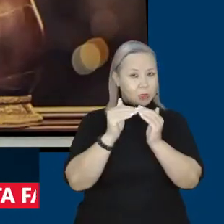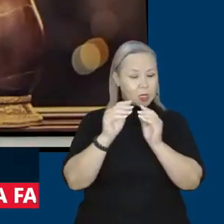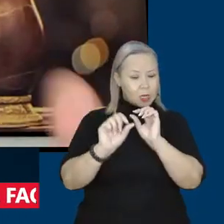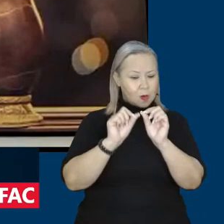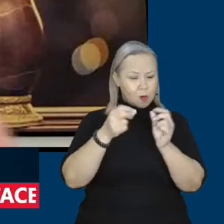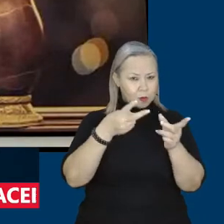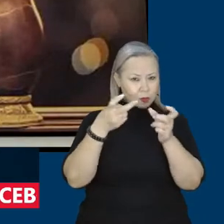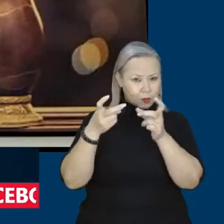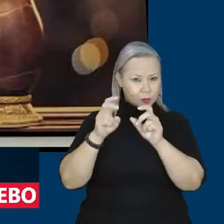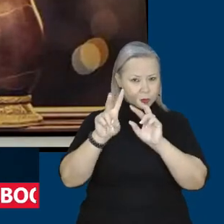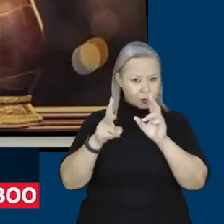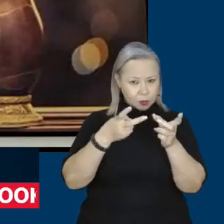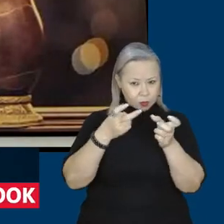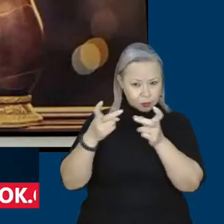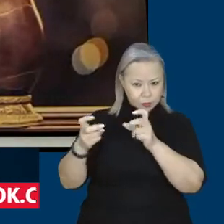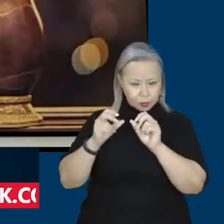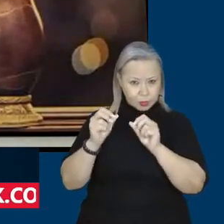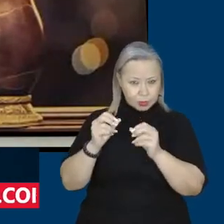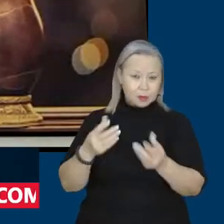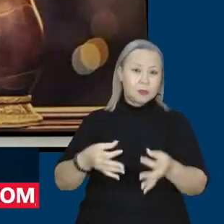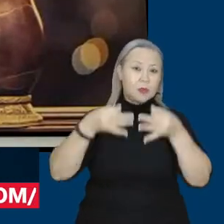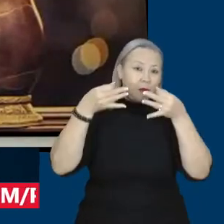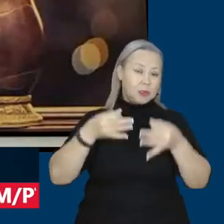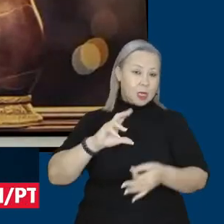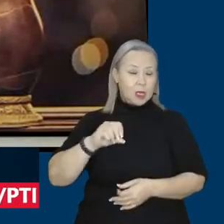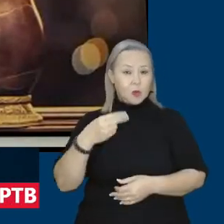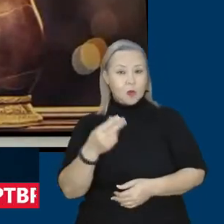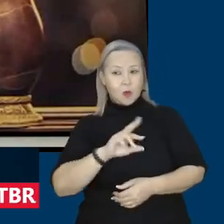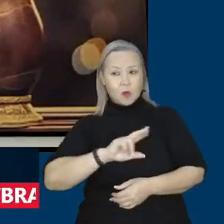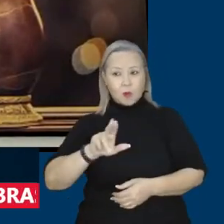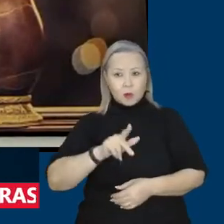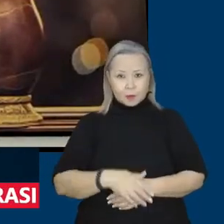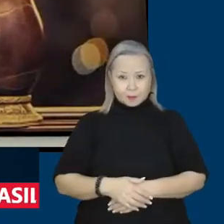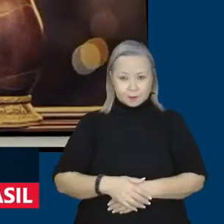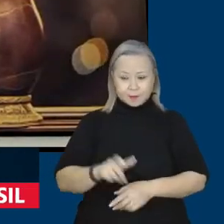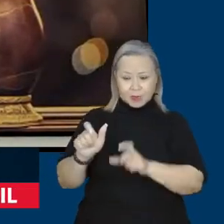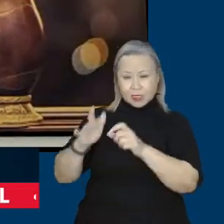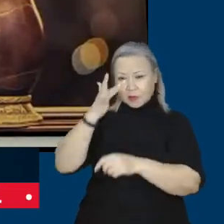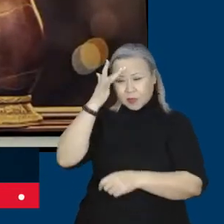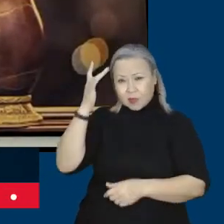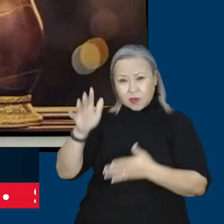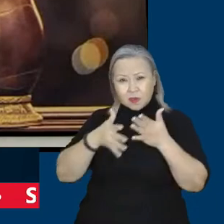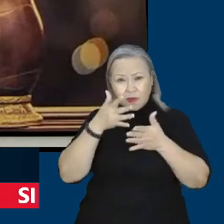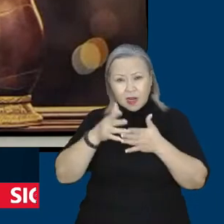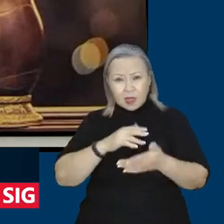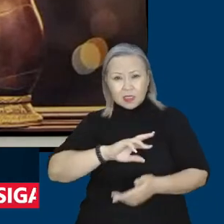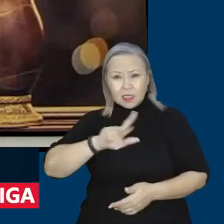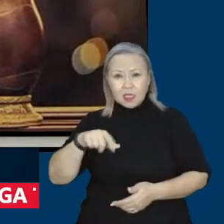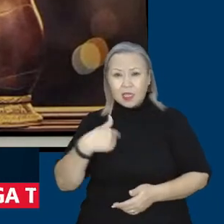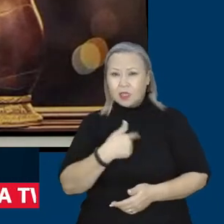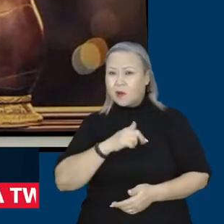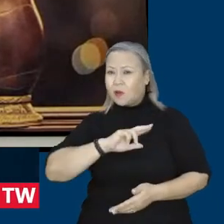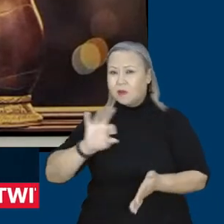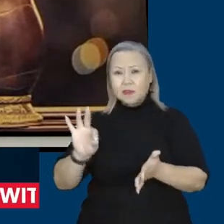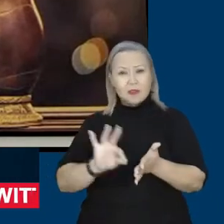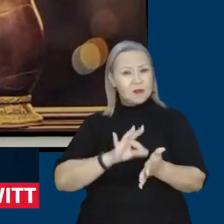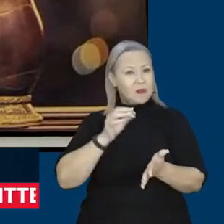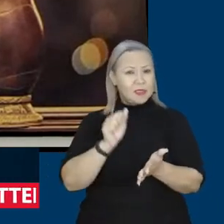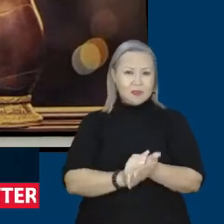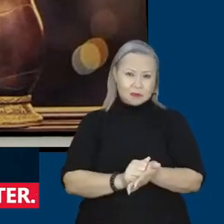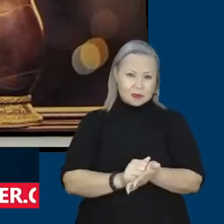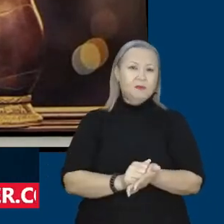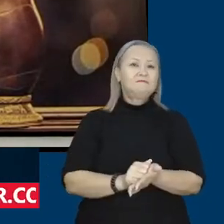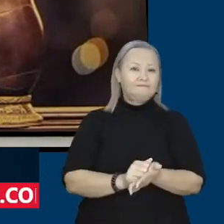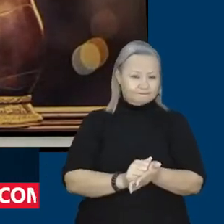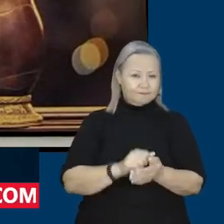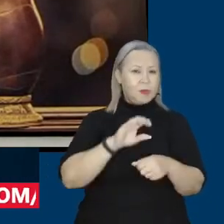dos temas que estavam avançando ou não mas A grande questão que dizem que nós assinamos a constituição assinamos pode lá que